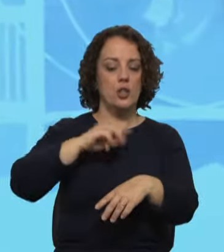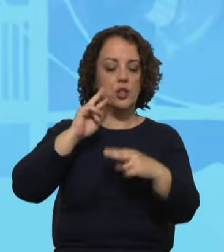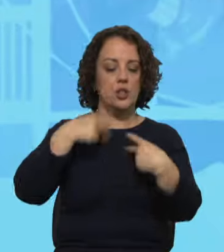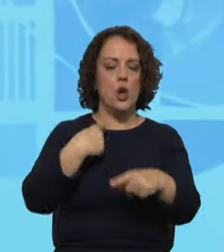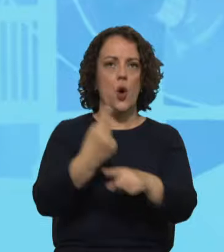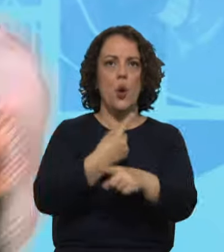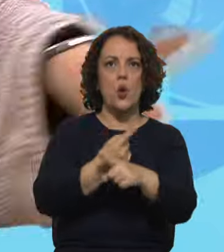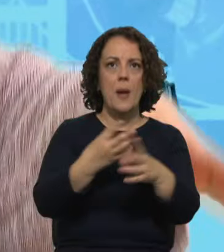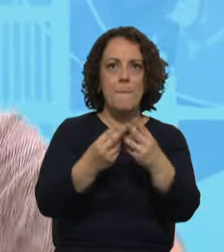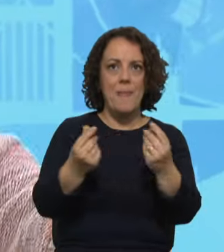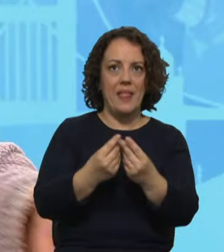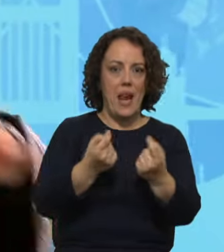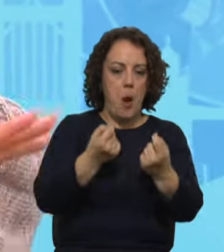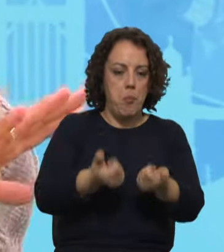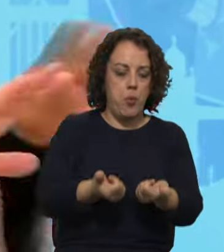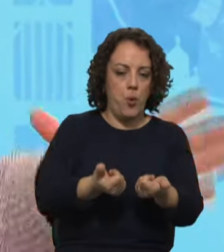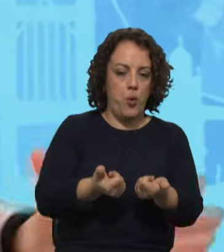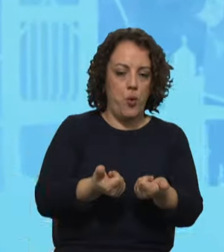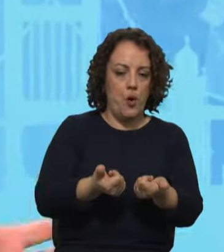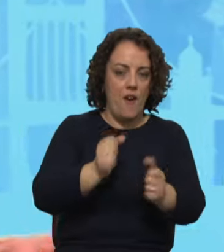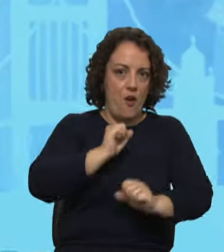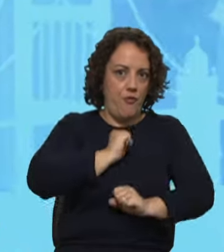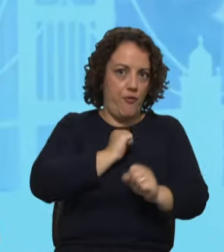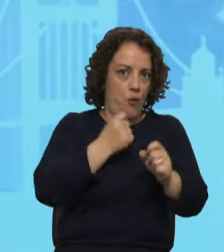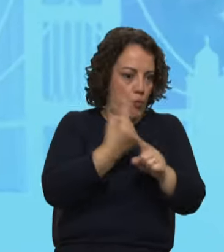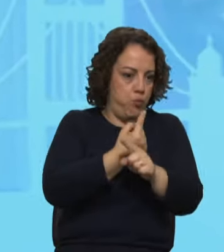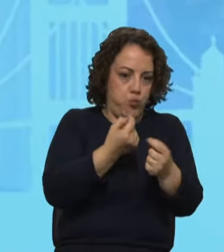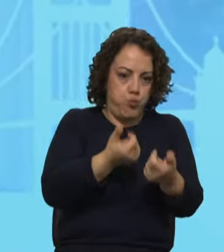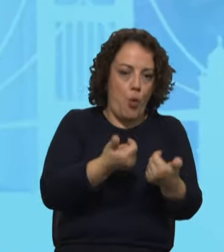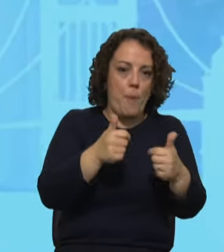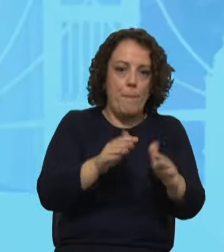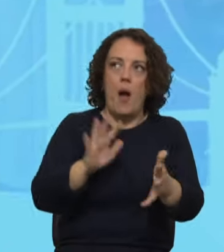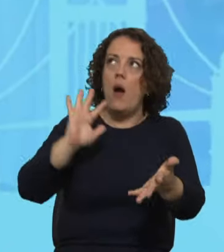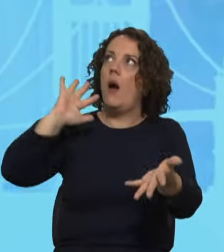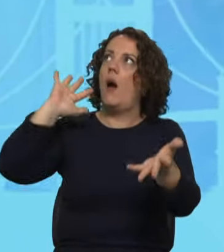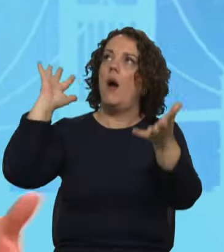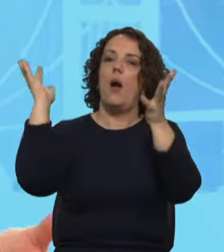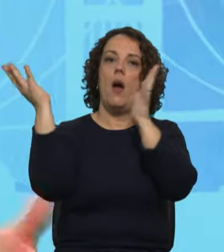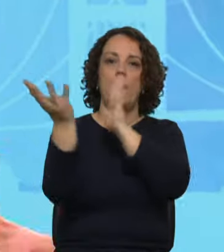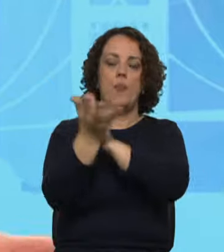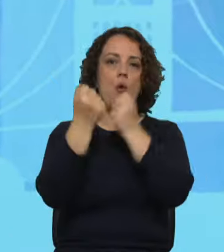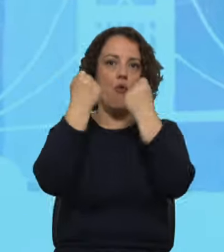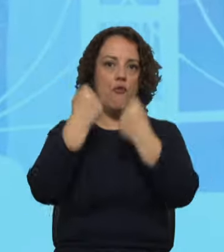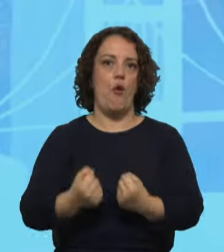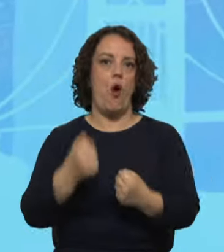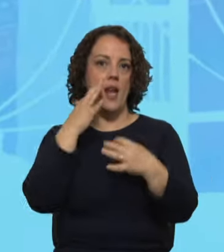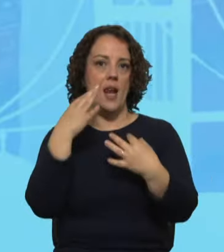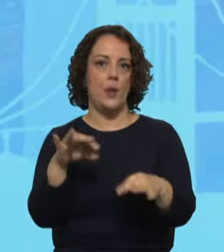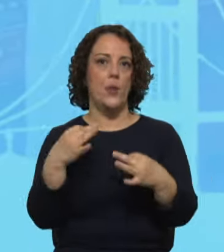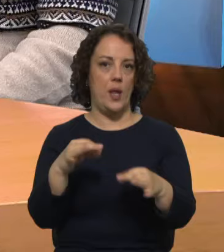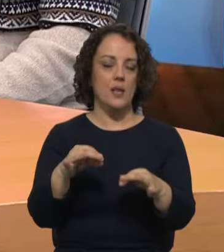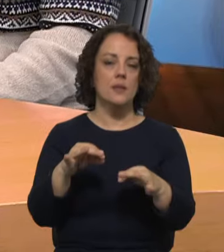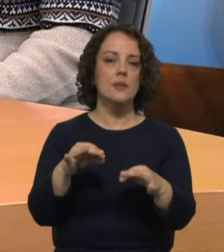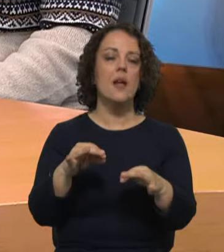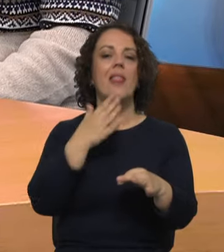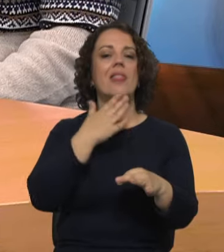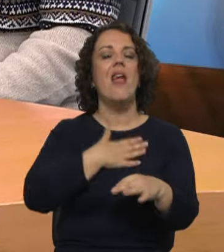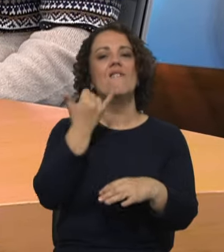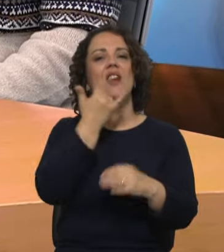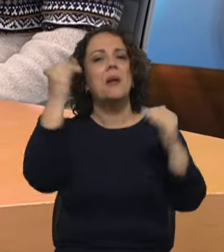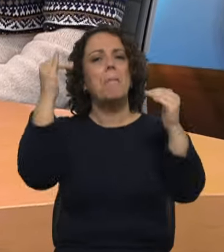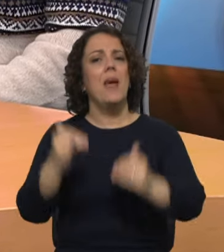Materiais connosco mas estamos super imersos em tudo o que é natureza e não é por isso que somos menos felizes